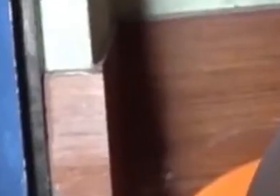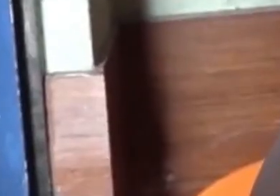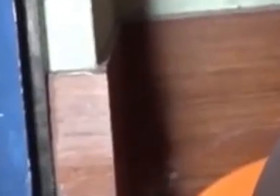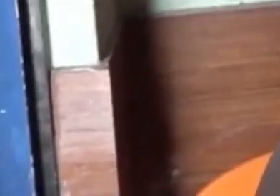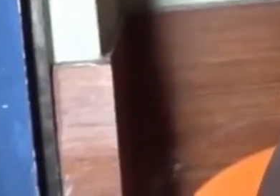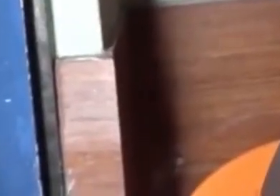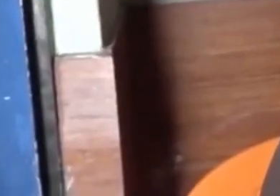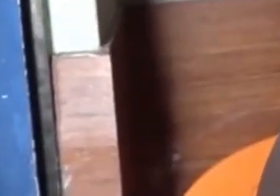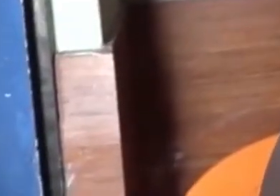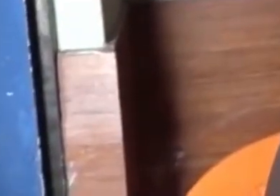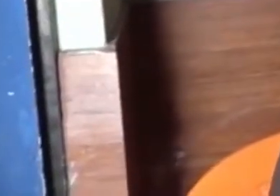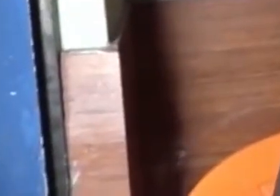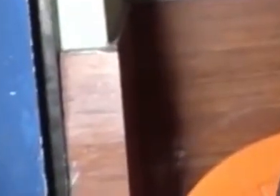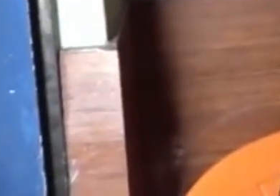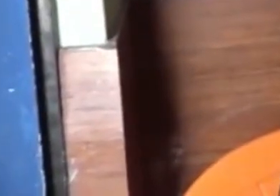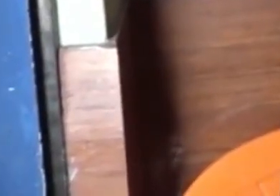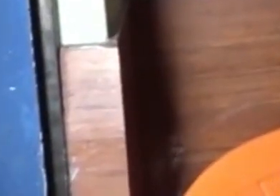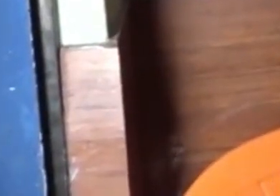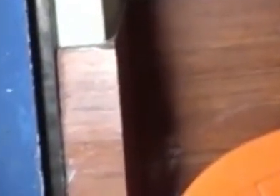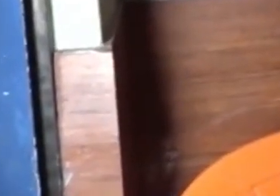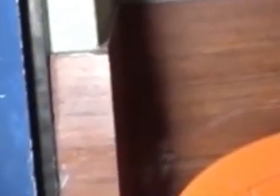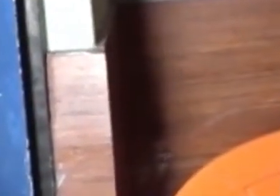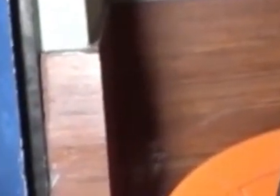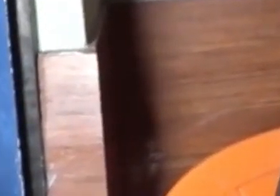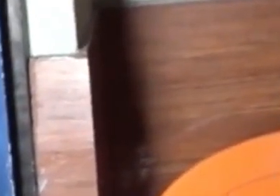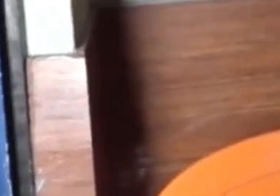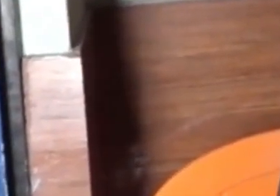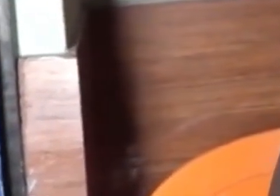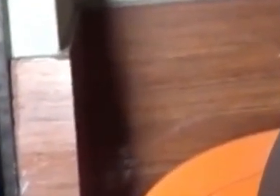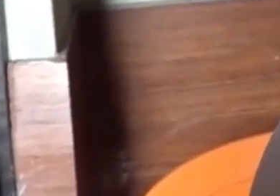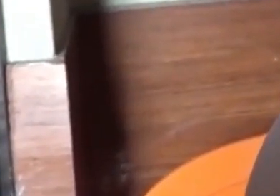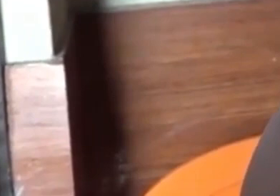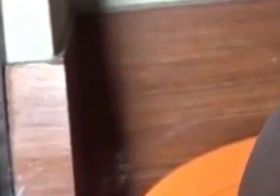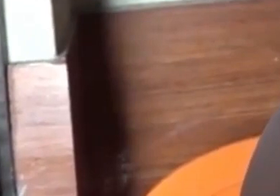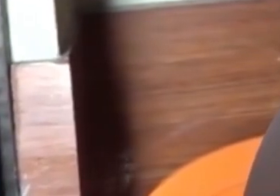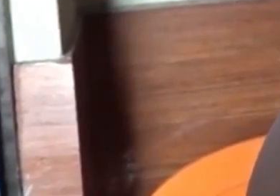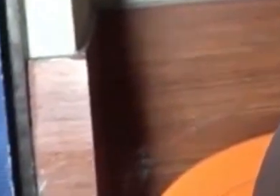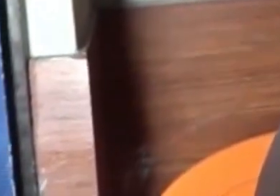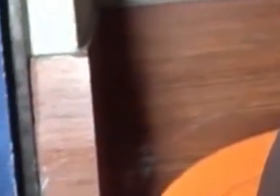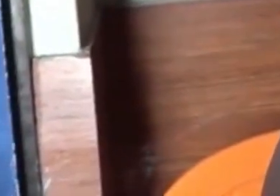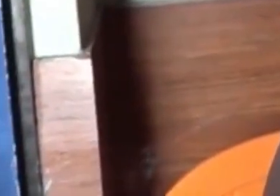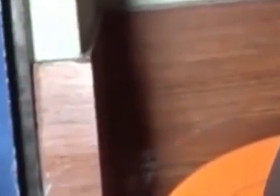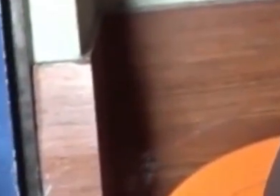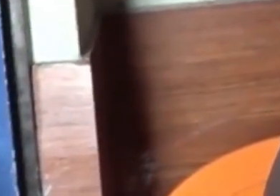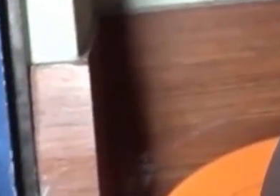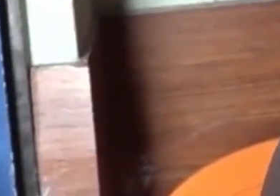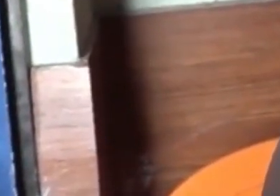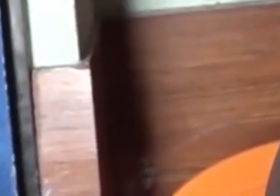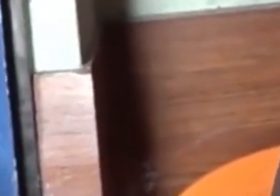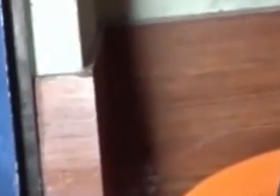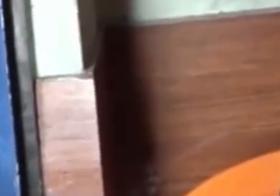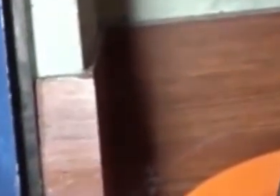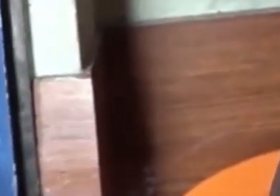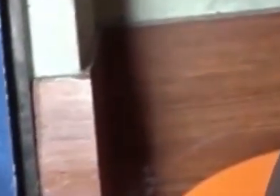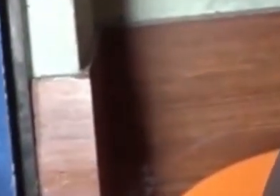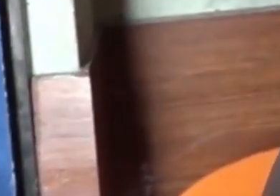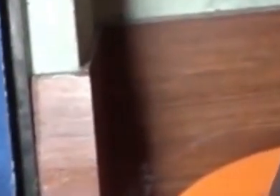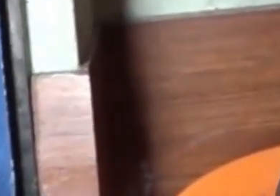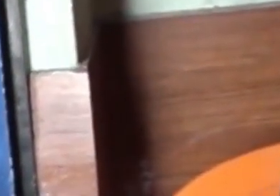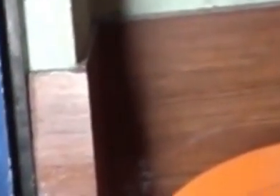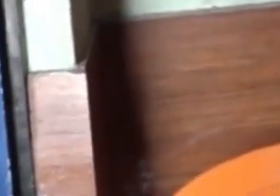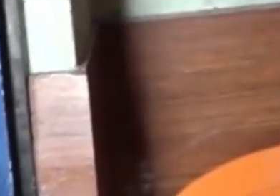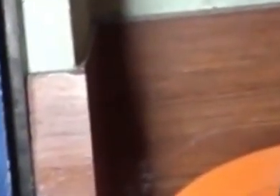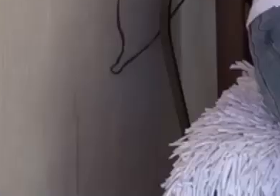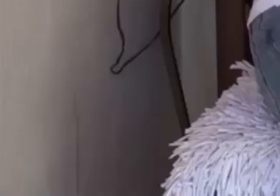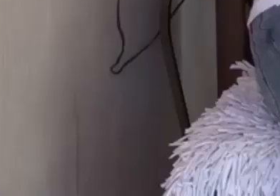É legal, sabe? Mas beberia sempre com o seu parceiro? Bebo sempre com ele. Aí depois tem um negocinho melhor, né? Rola sim,